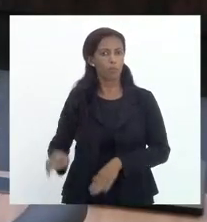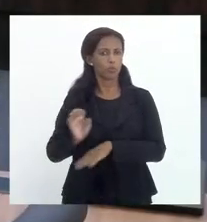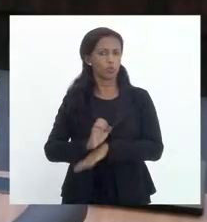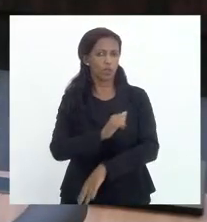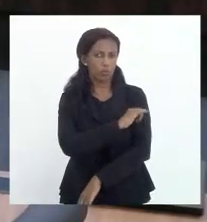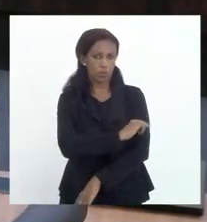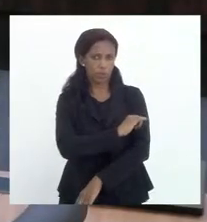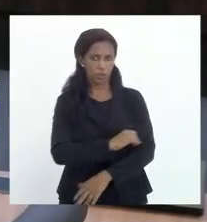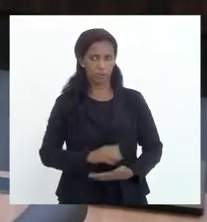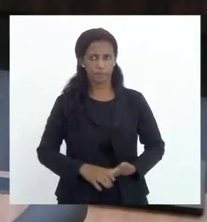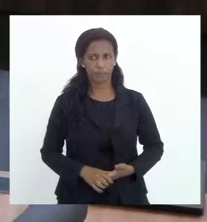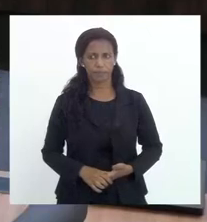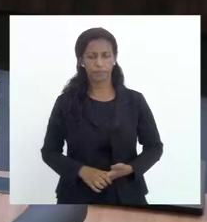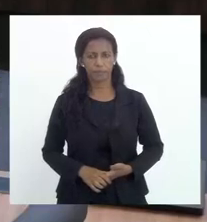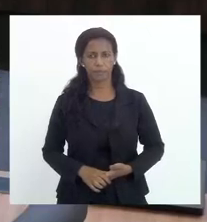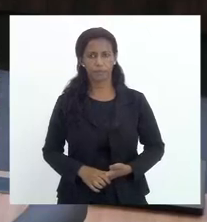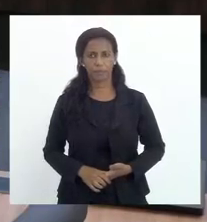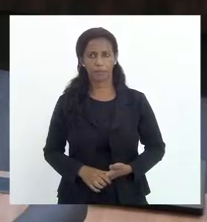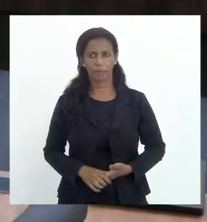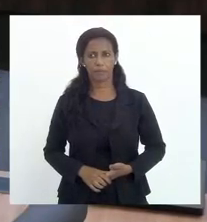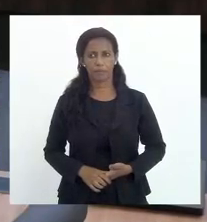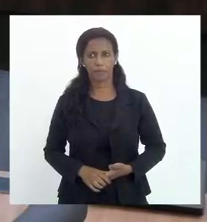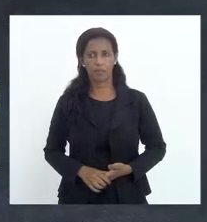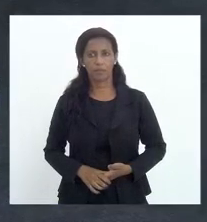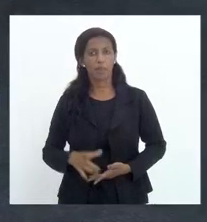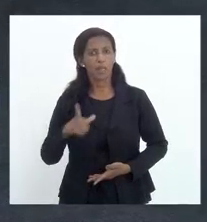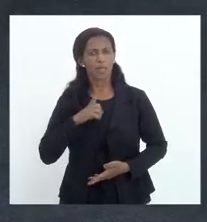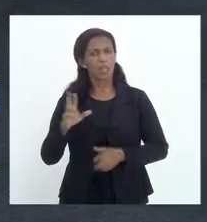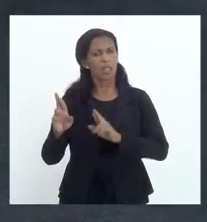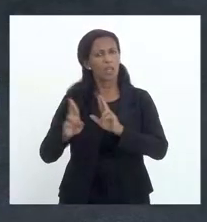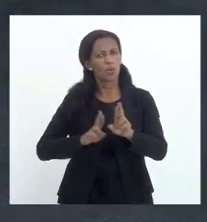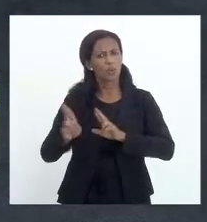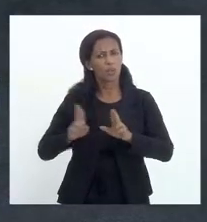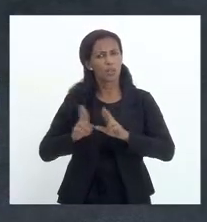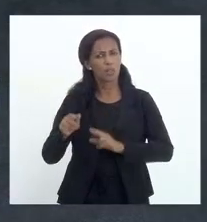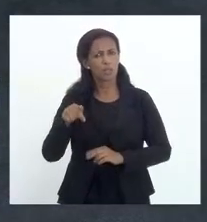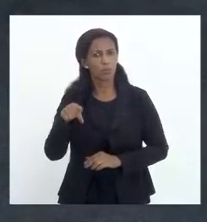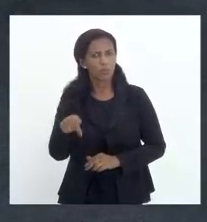Janeiro. A previsão de regularização